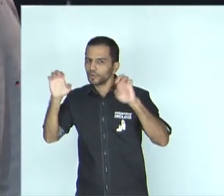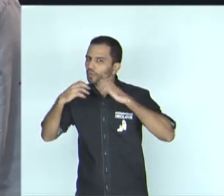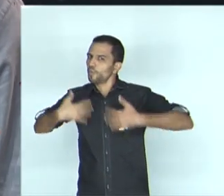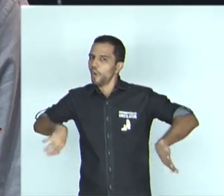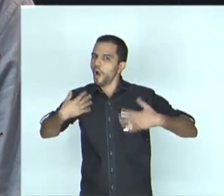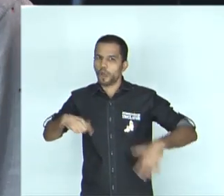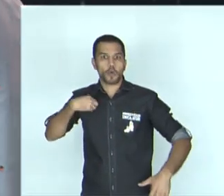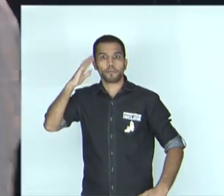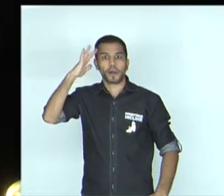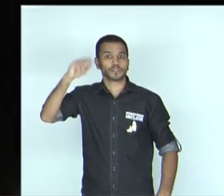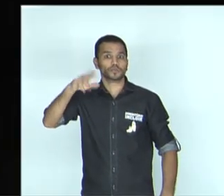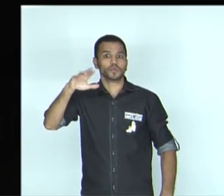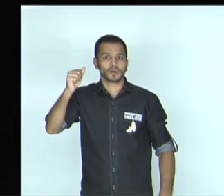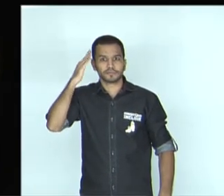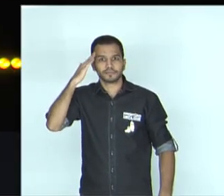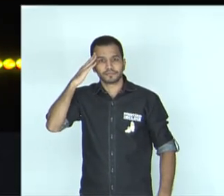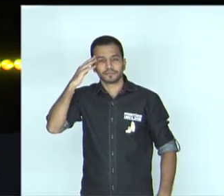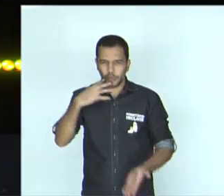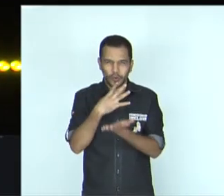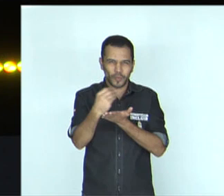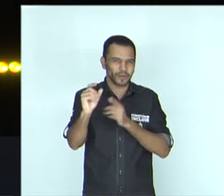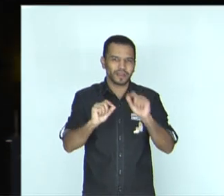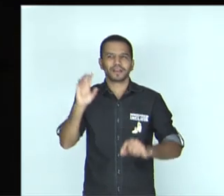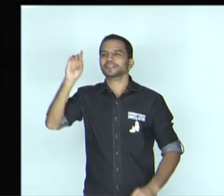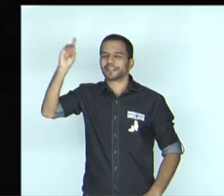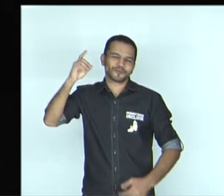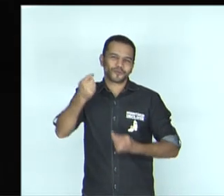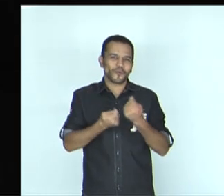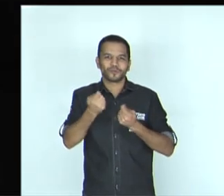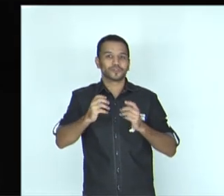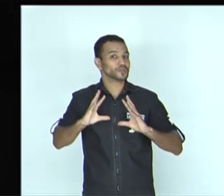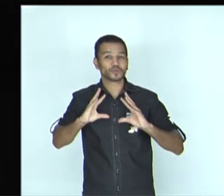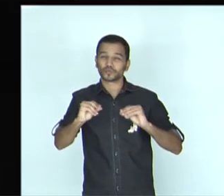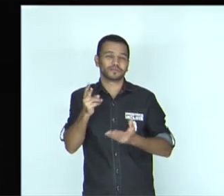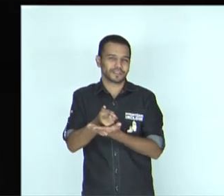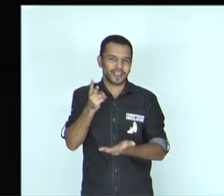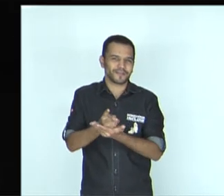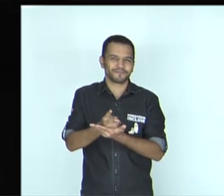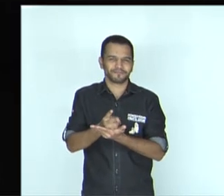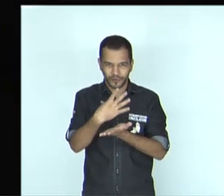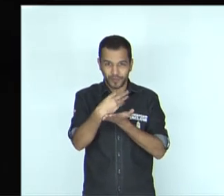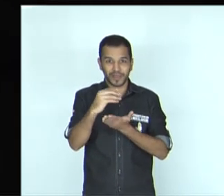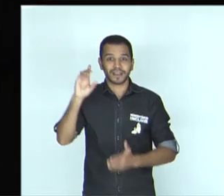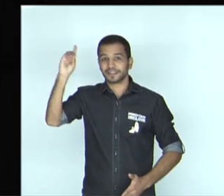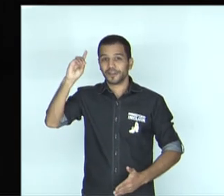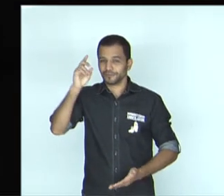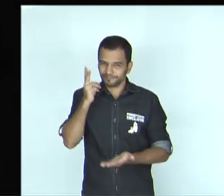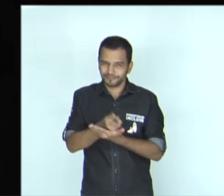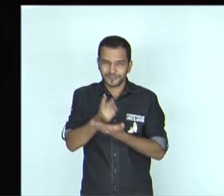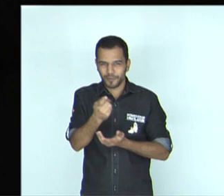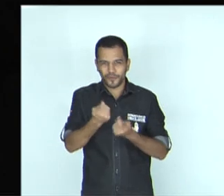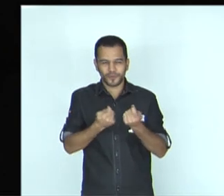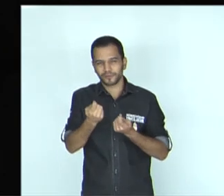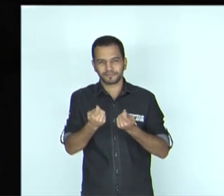controle. E agora, o que você vai fazer? Você quer agora deixar sua ansiedade e